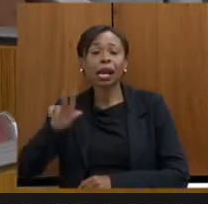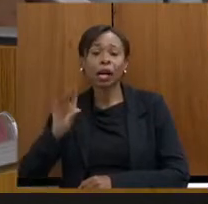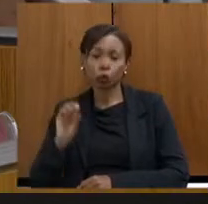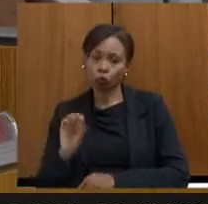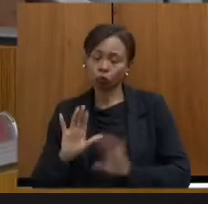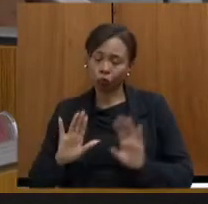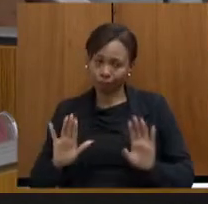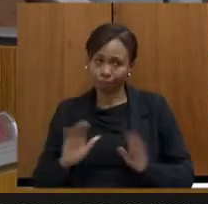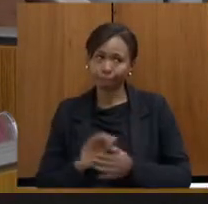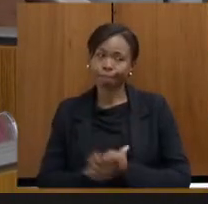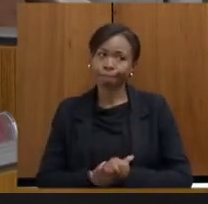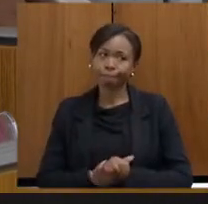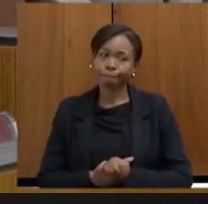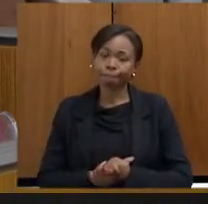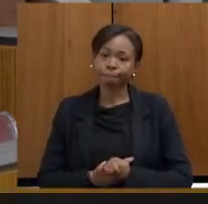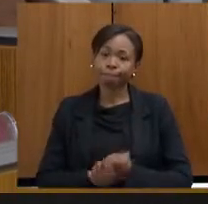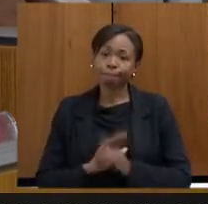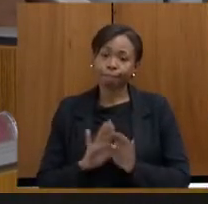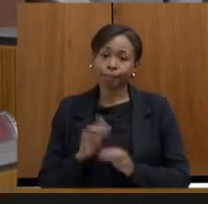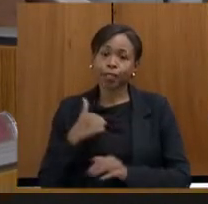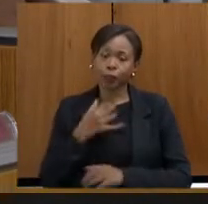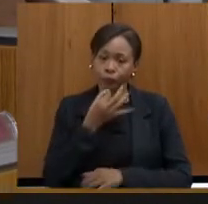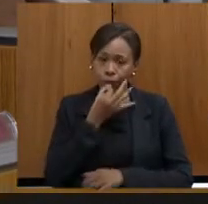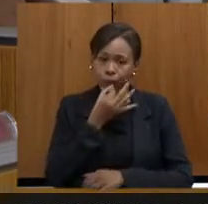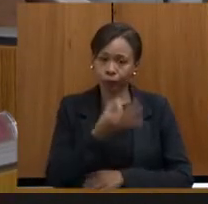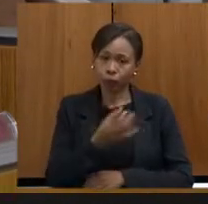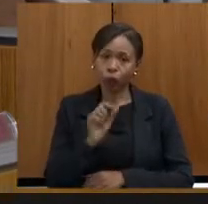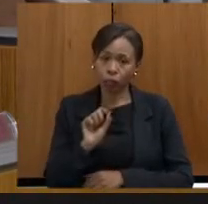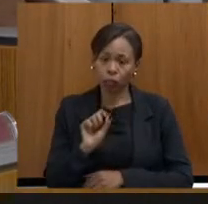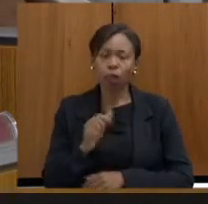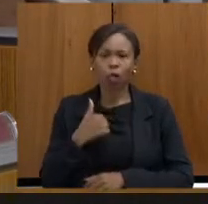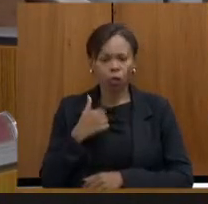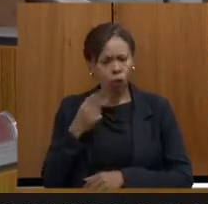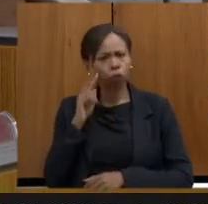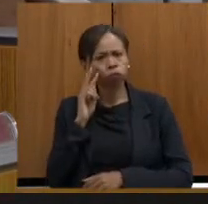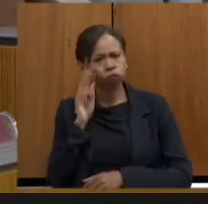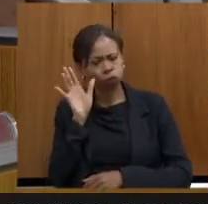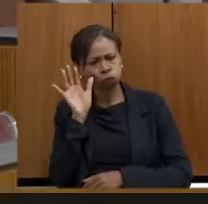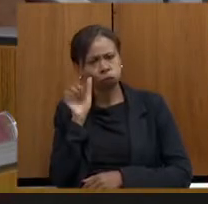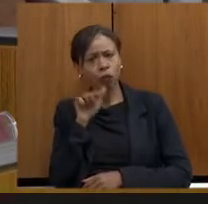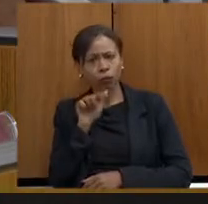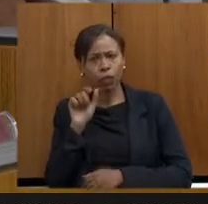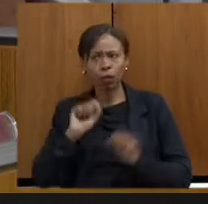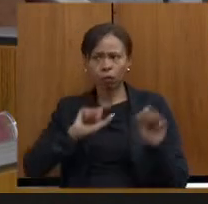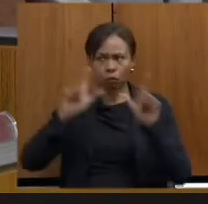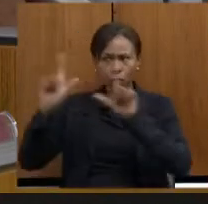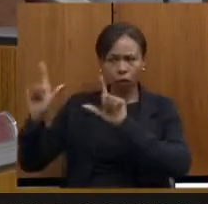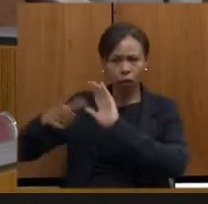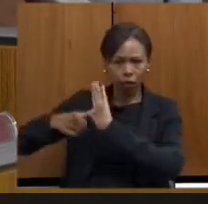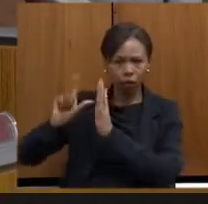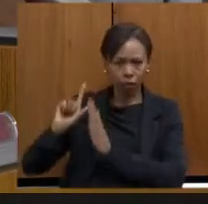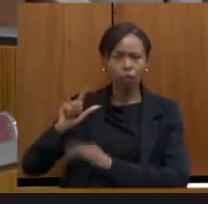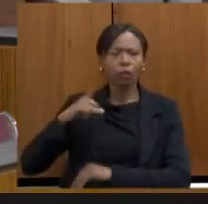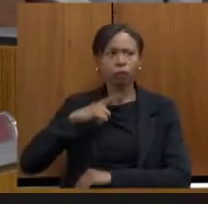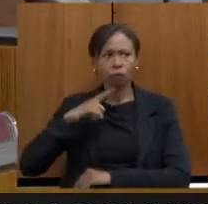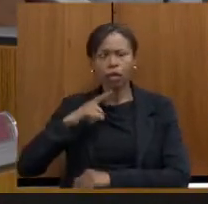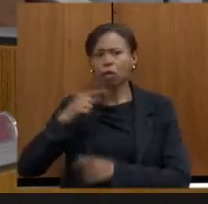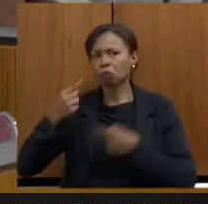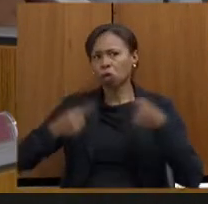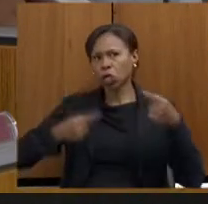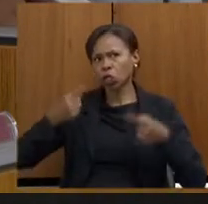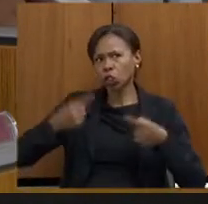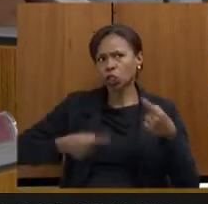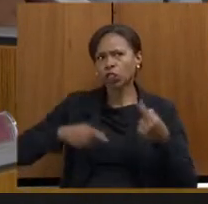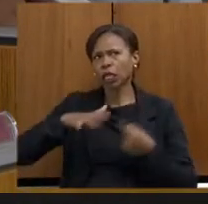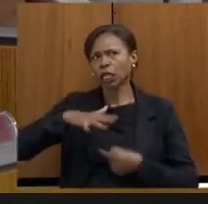Bem, mas a minha consideração, secretária, eu acompanhei atentamente a sua apresentação. Então, tem várias políticas em várias áreas, em